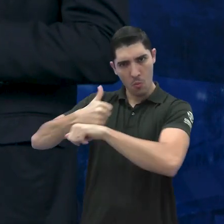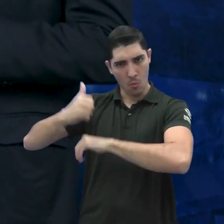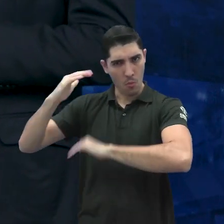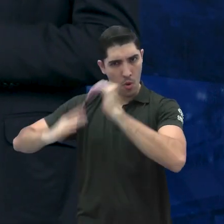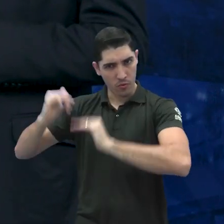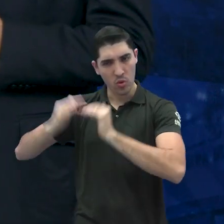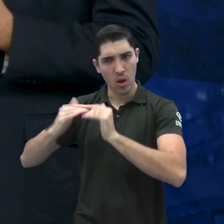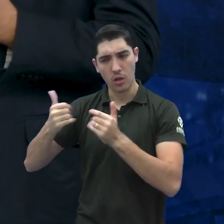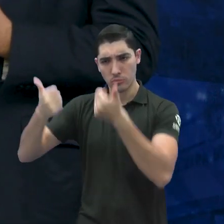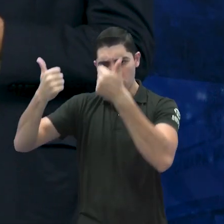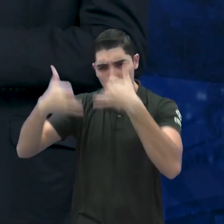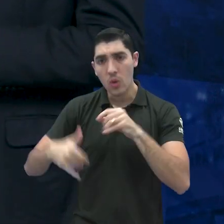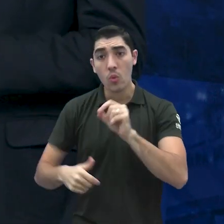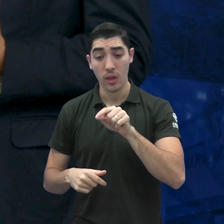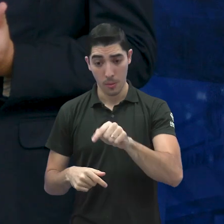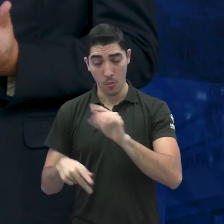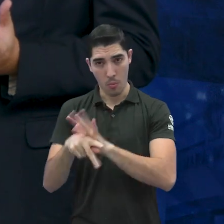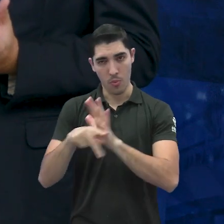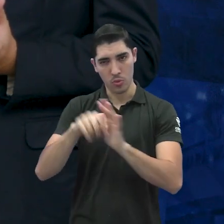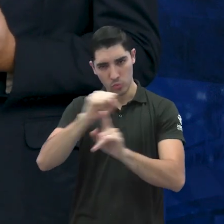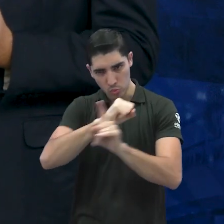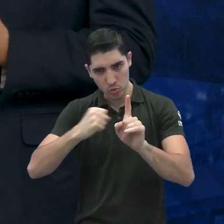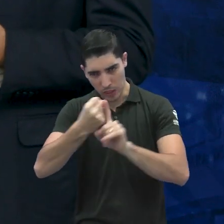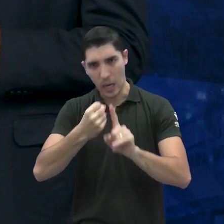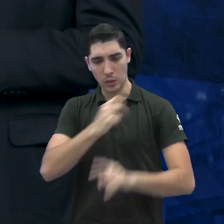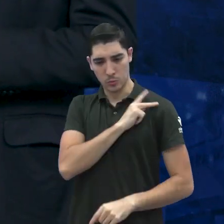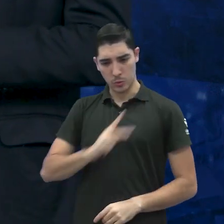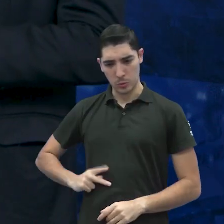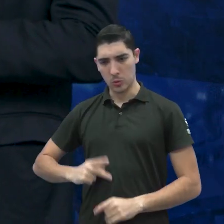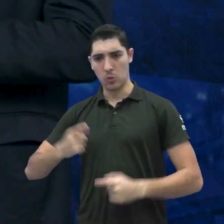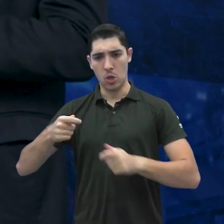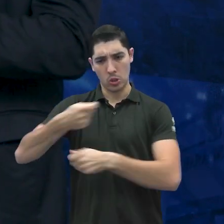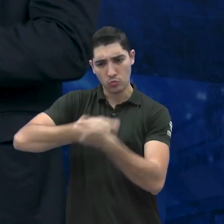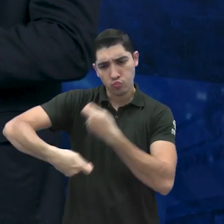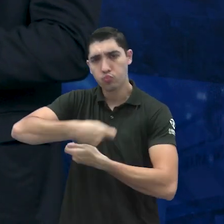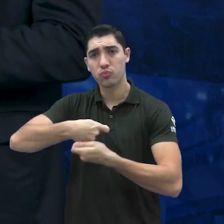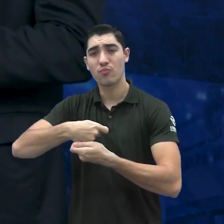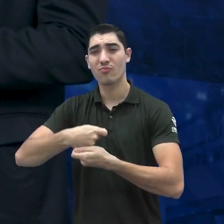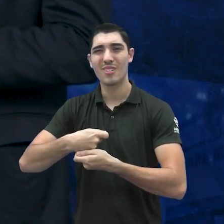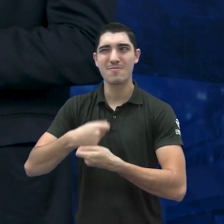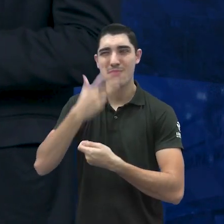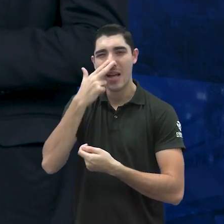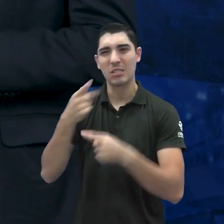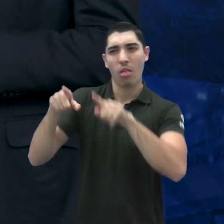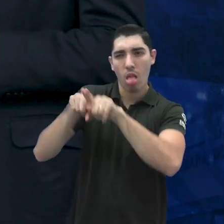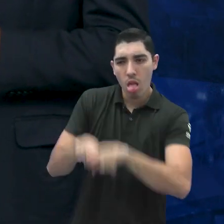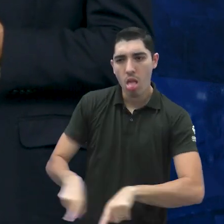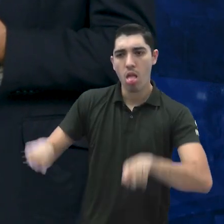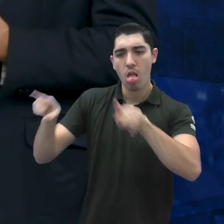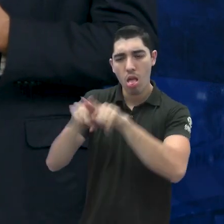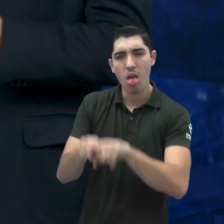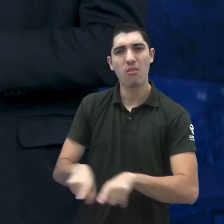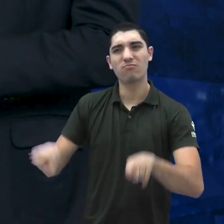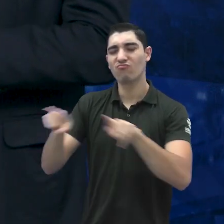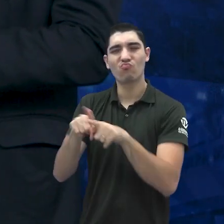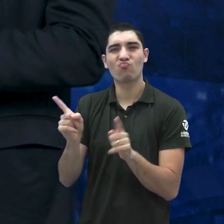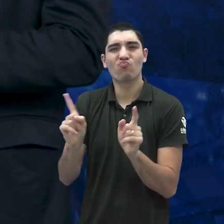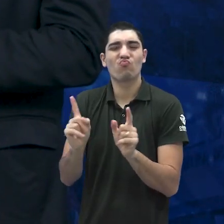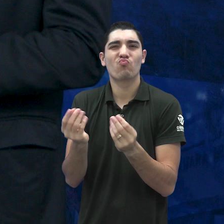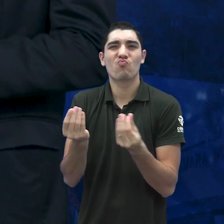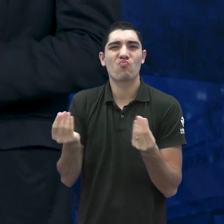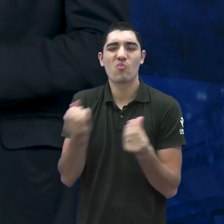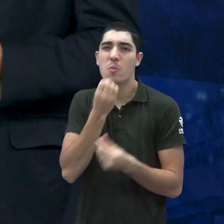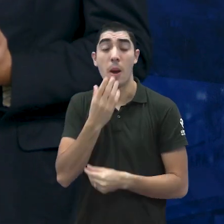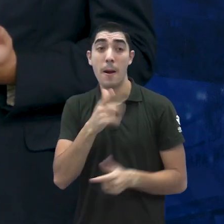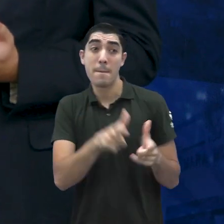trouxe para a administração pública do Poder Executivo algo que não foi tão bom. Então, a reeleição tem ali mais pessoas que são